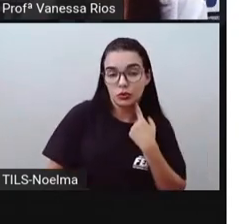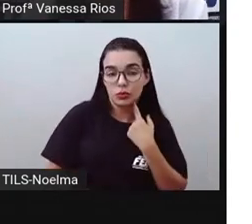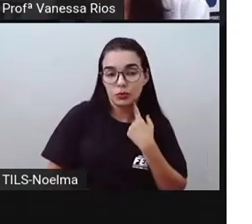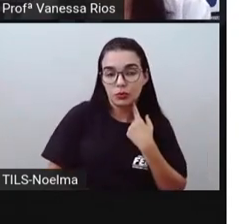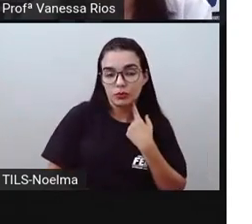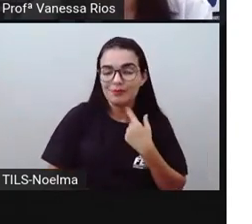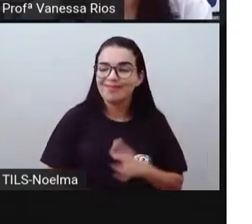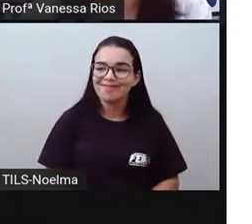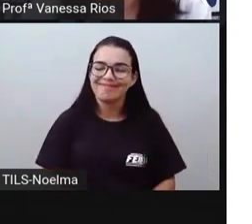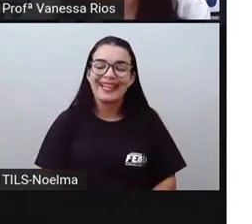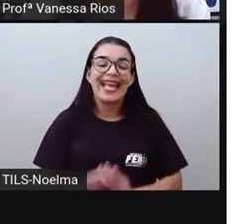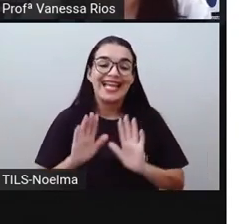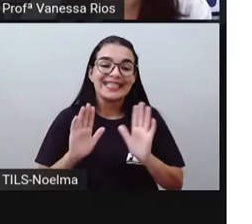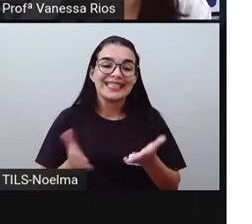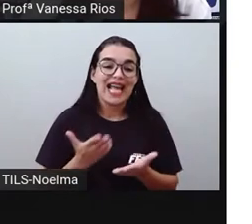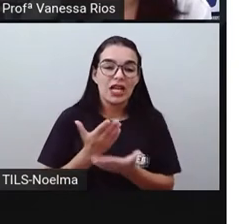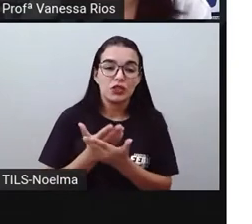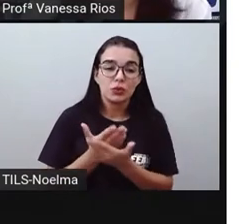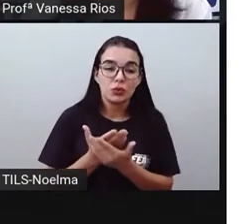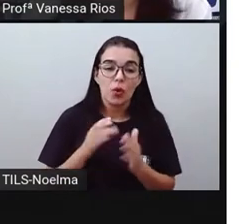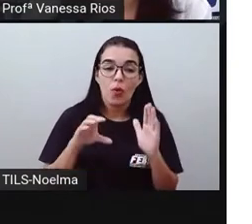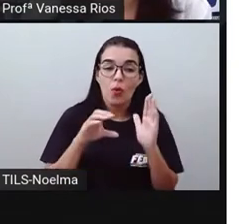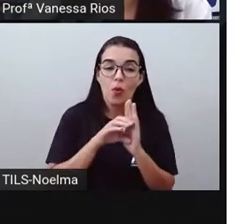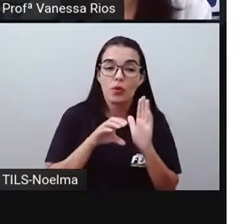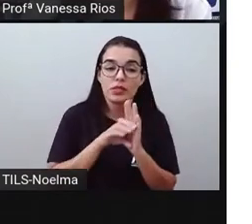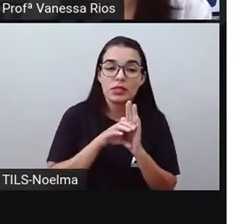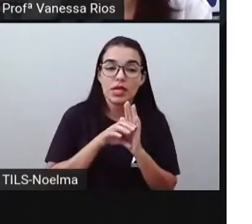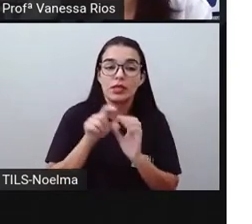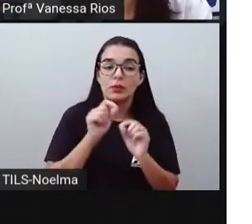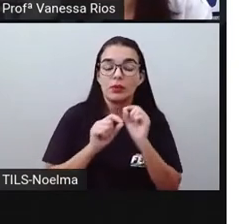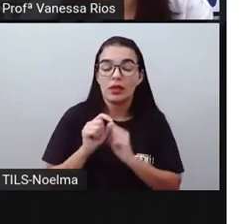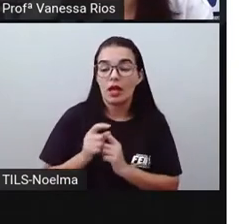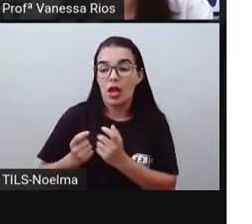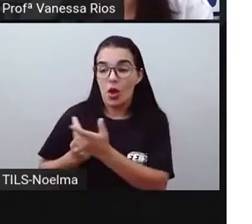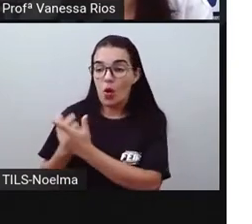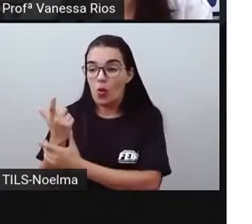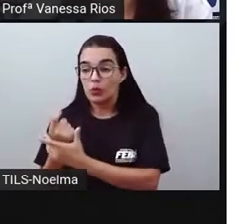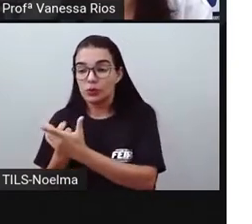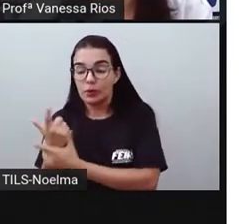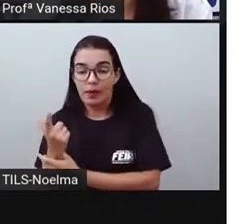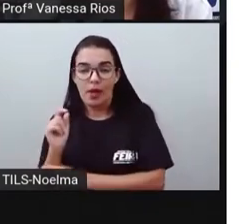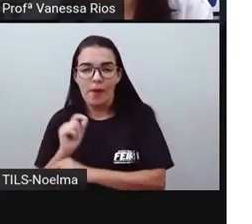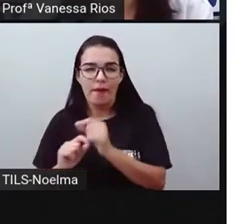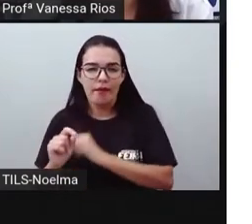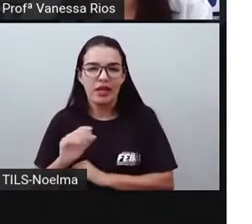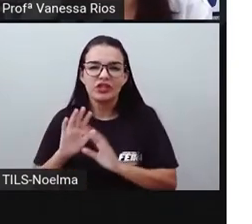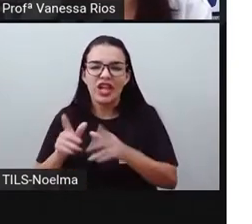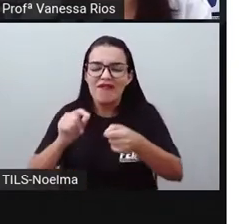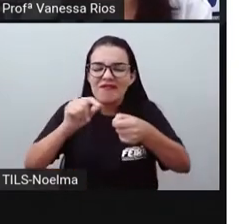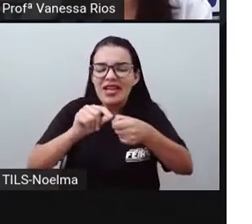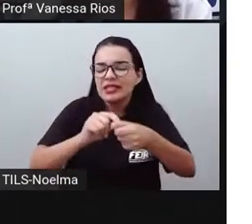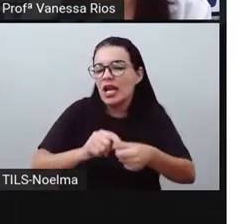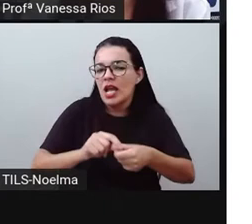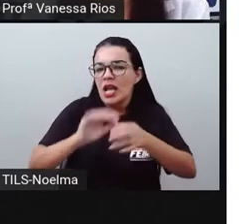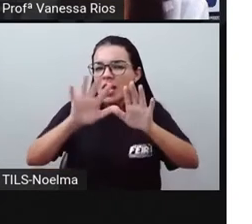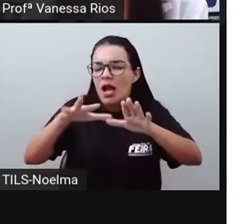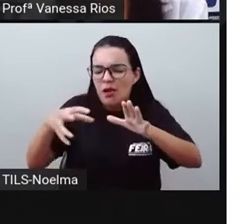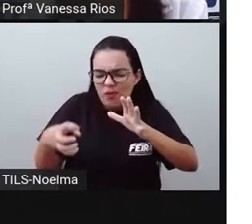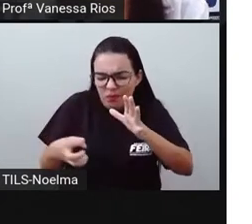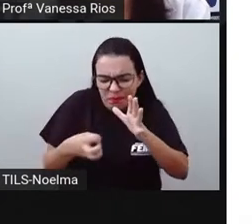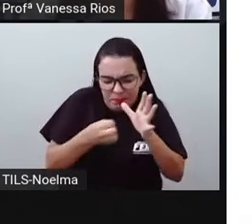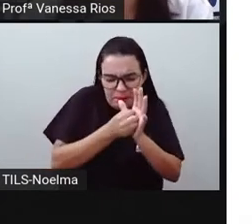de consumismo, como ele é uma ação que está aí impregnada na vida das pessoas, principalmente